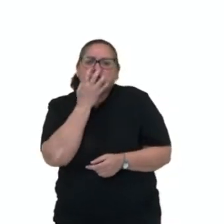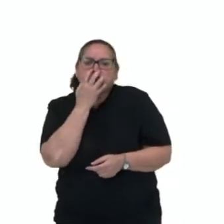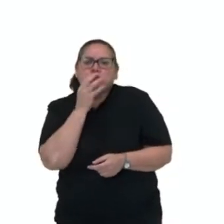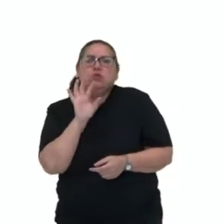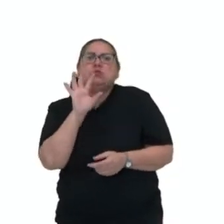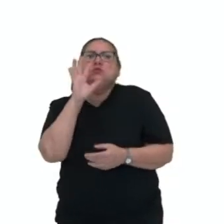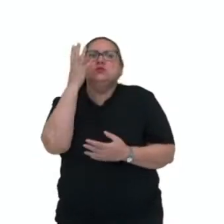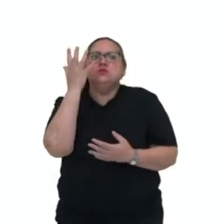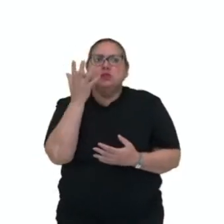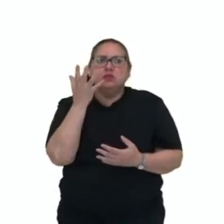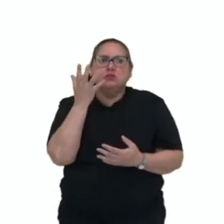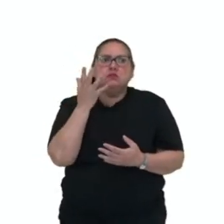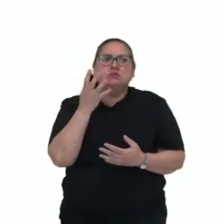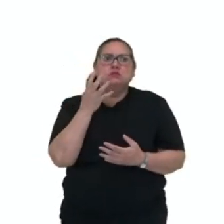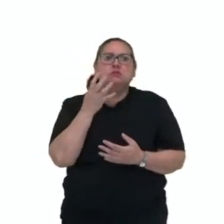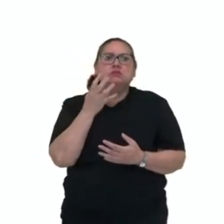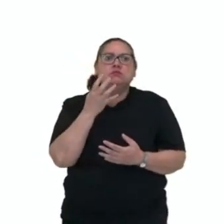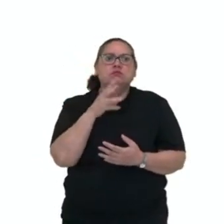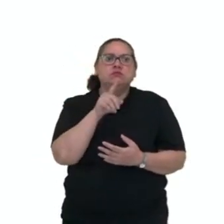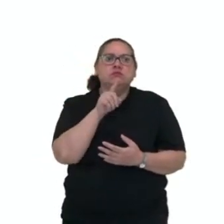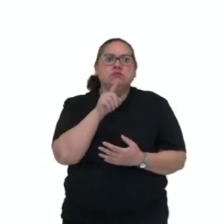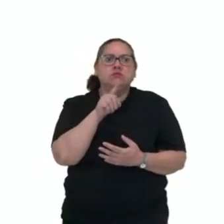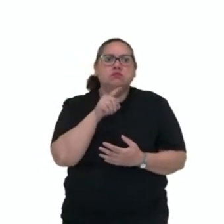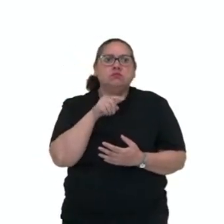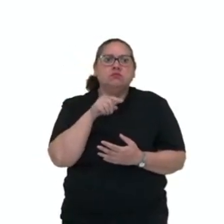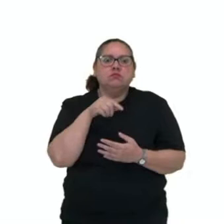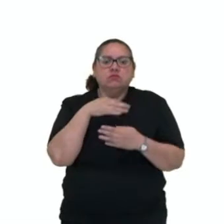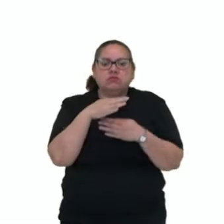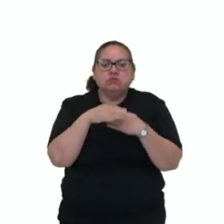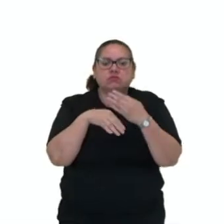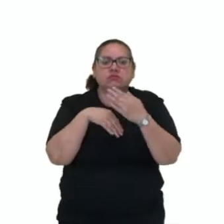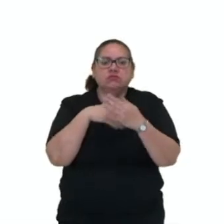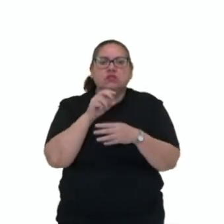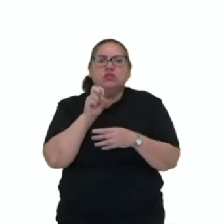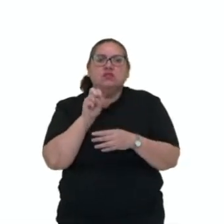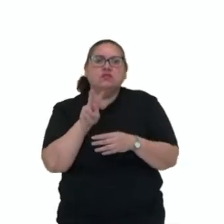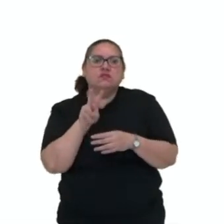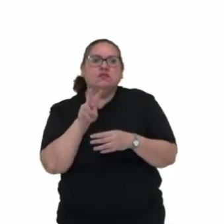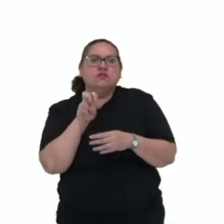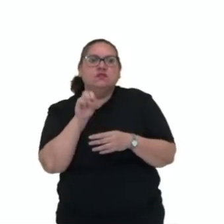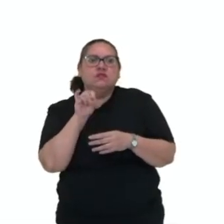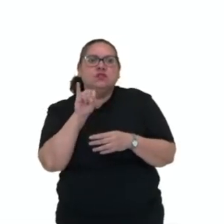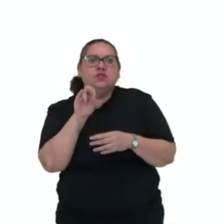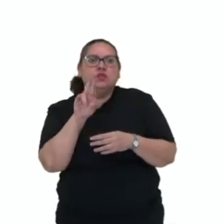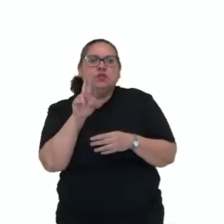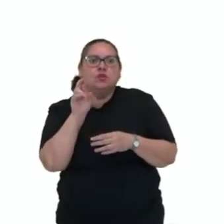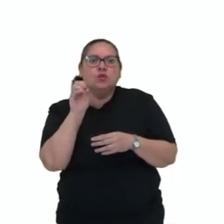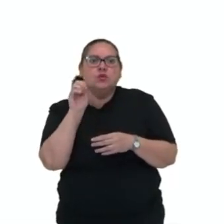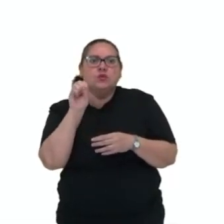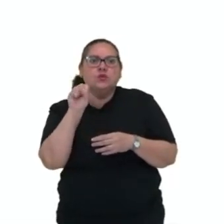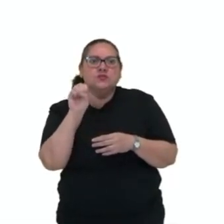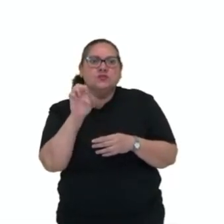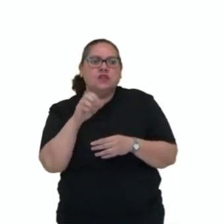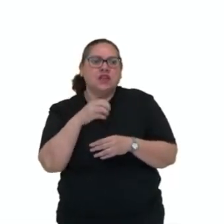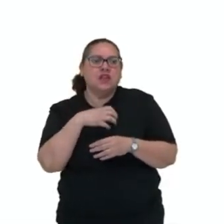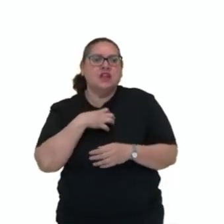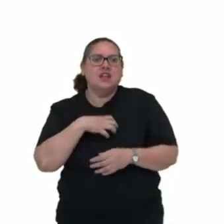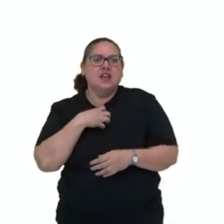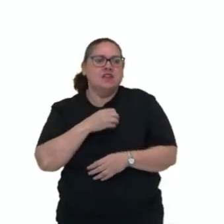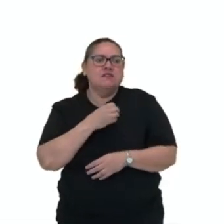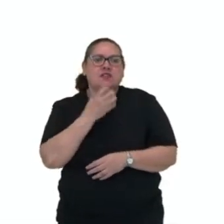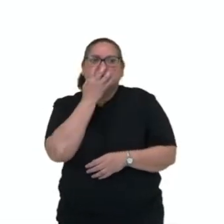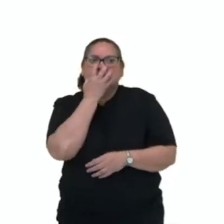com ele? Ele está com um processo, uma virose ali, que é a raiva